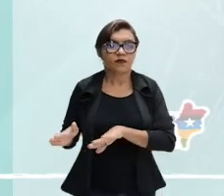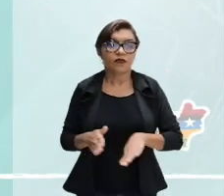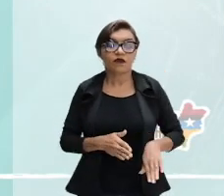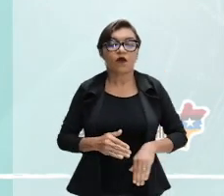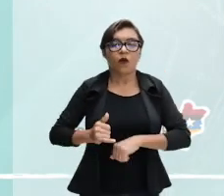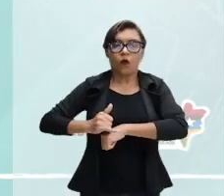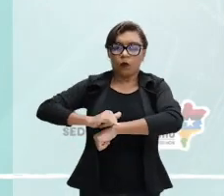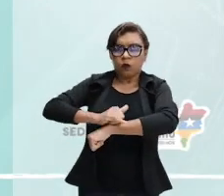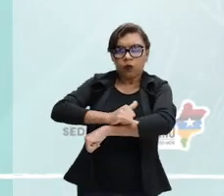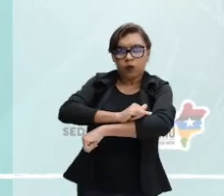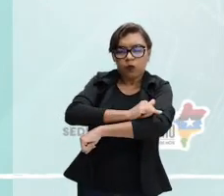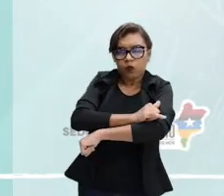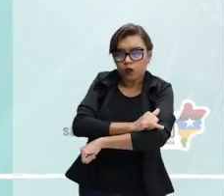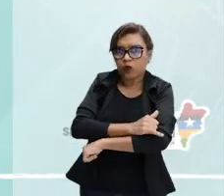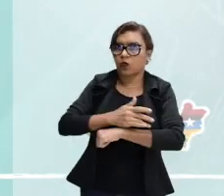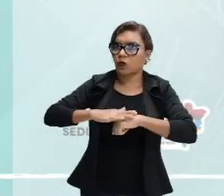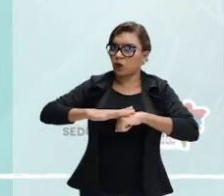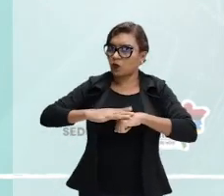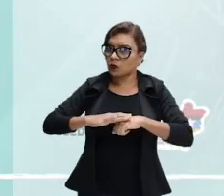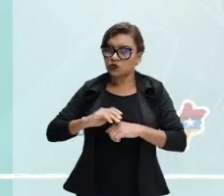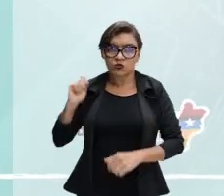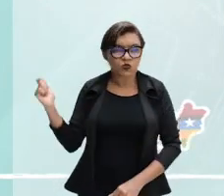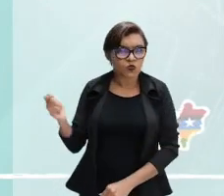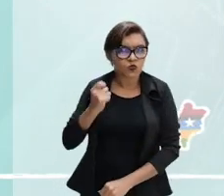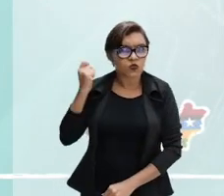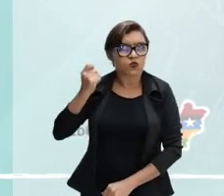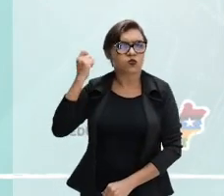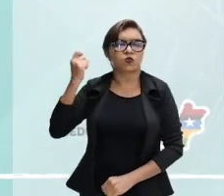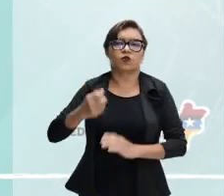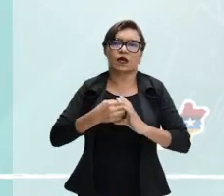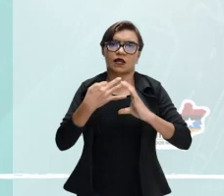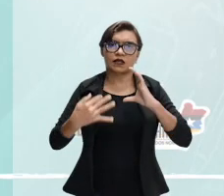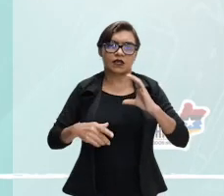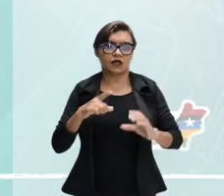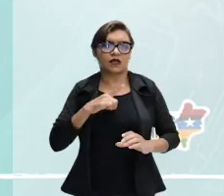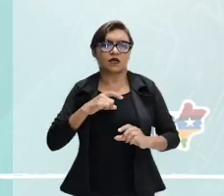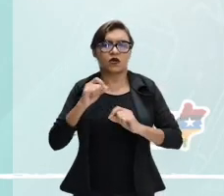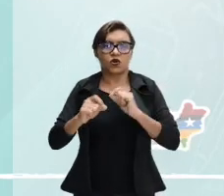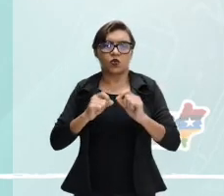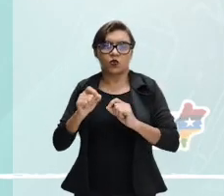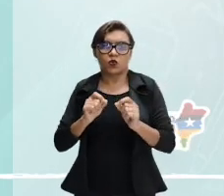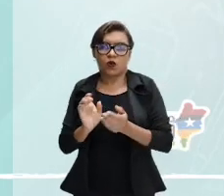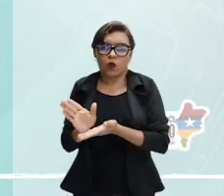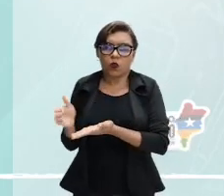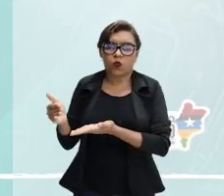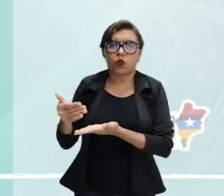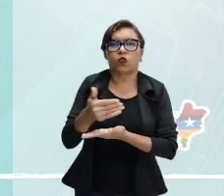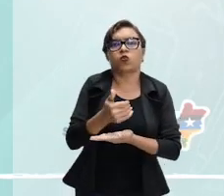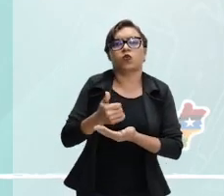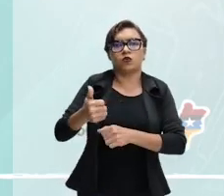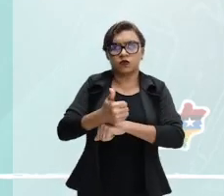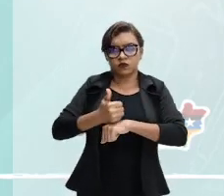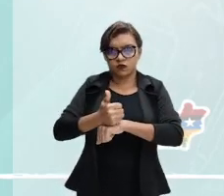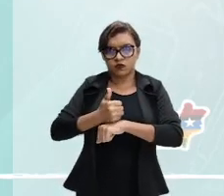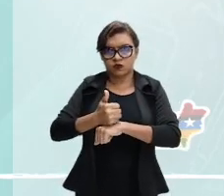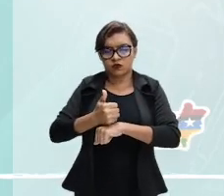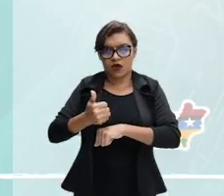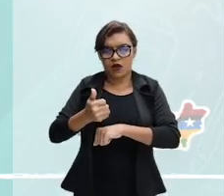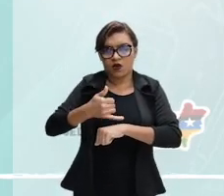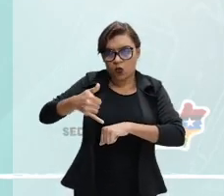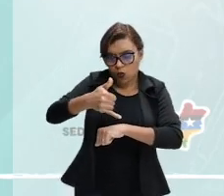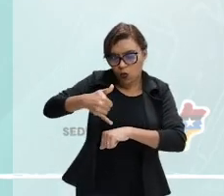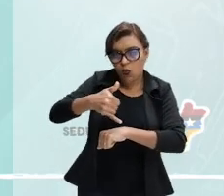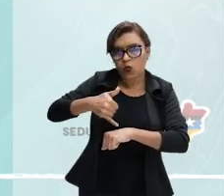Obesidade é uma doença crônica grave que apresenta como principal característica o acúmulo exagerado de gordura corporal, responsável